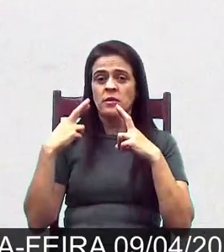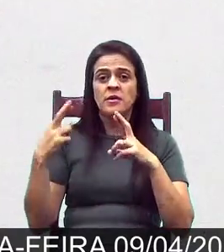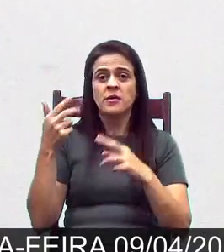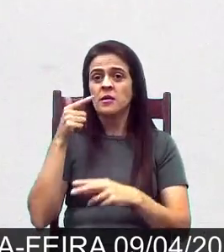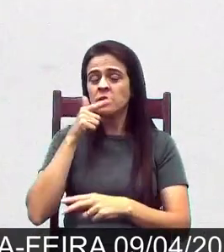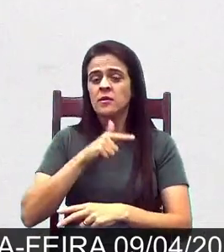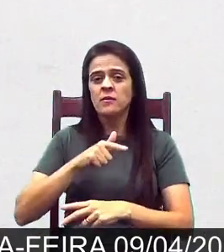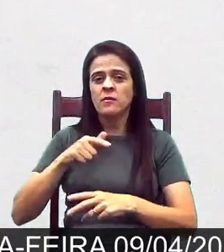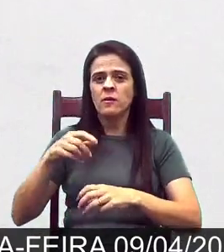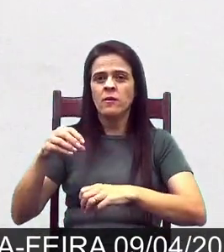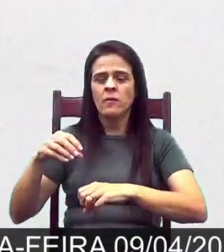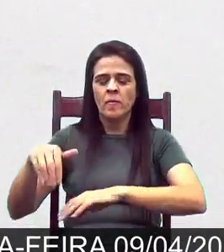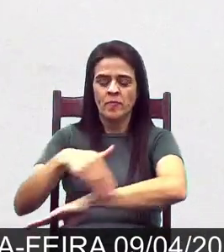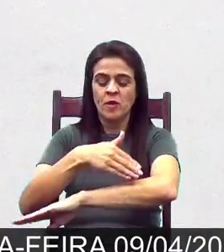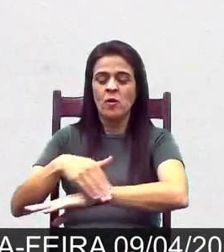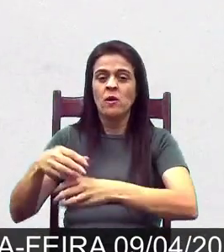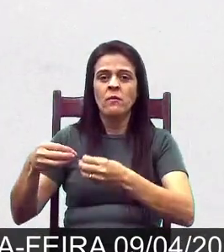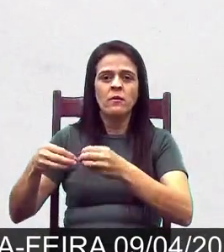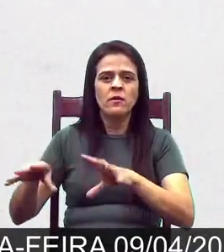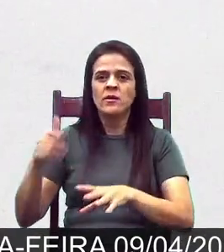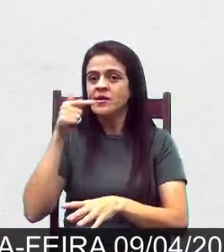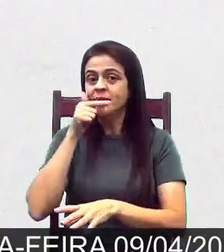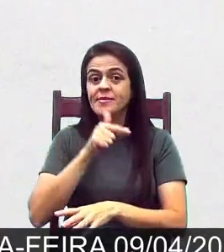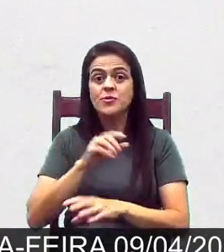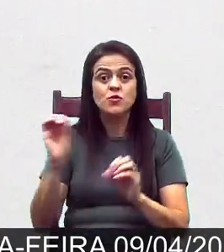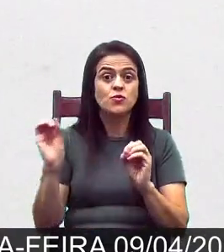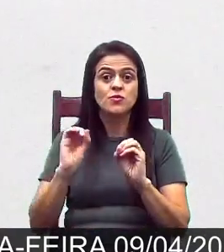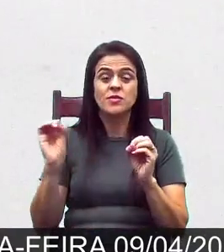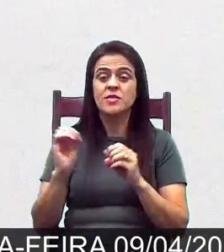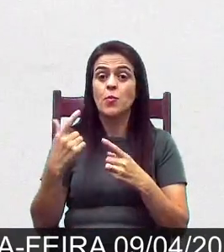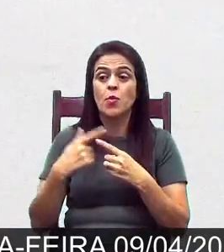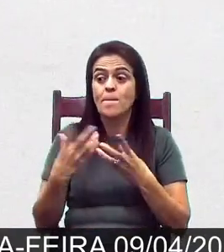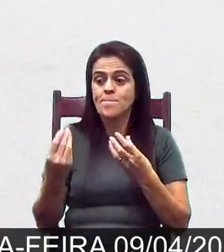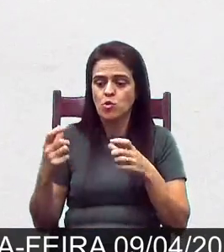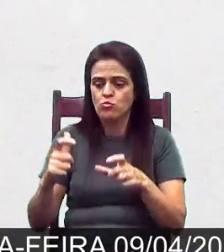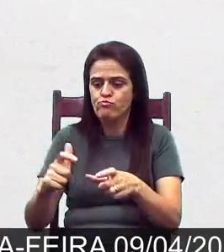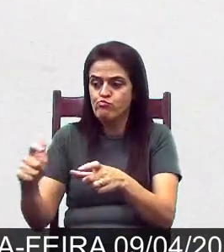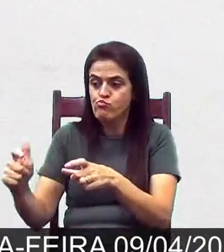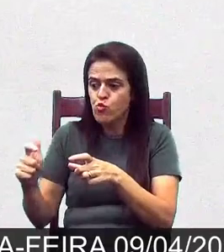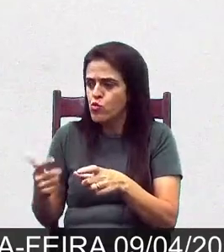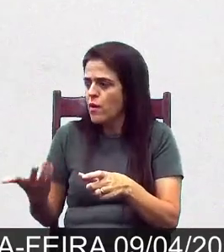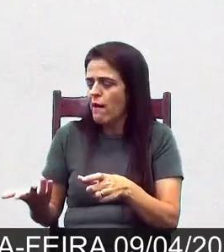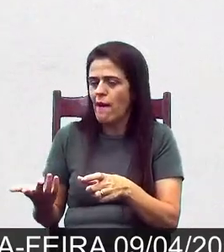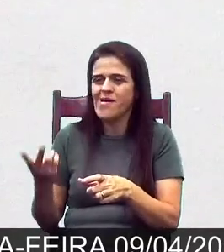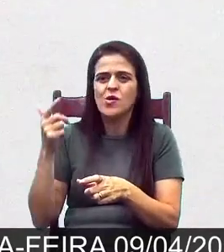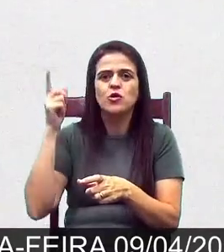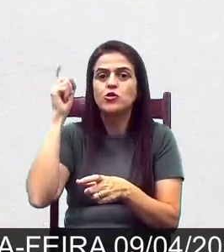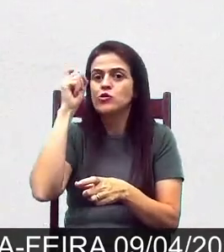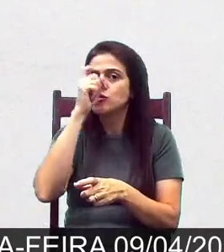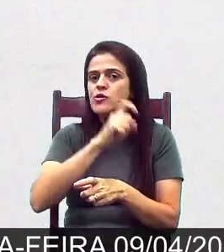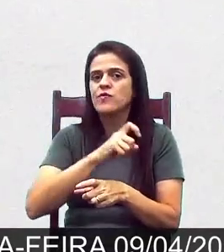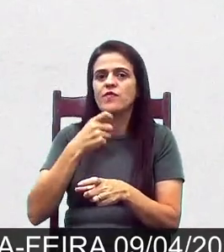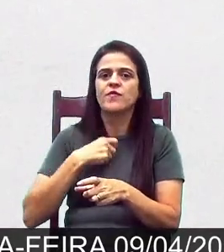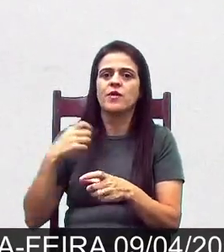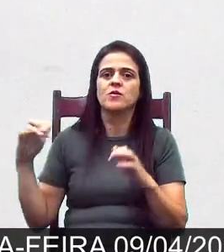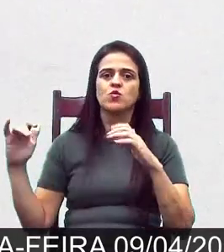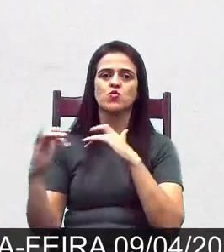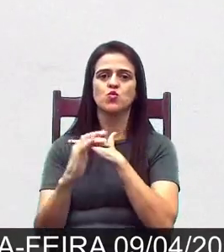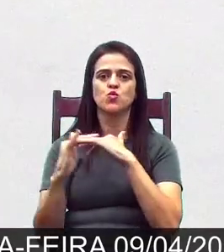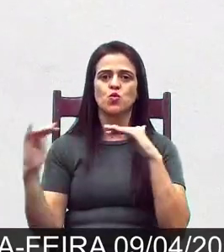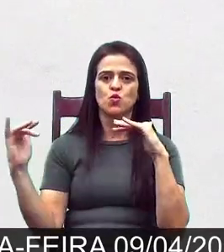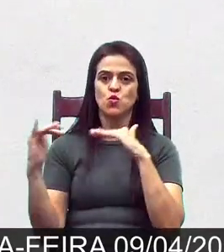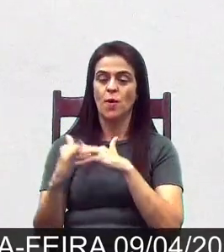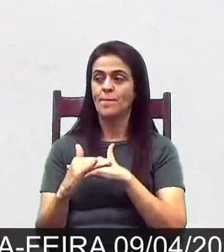está praticamente intransitável, devido a enormes buracos e crateras dificultando o trânsito no